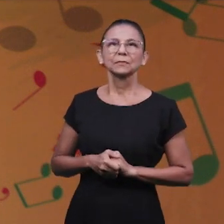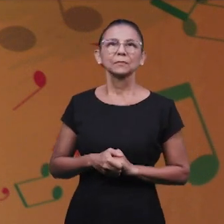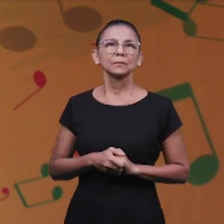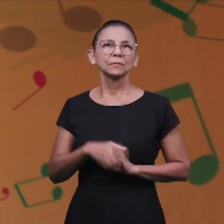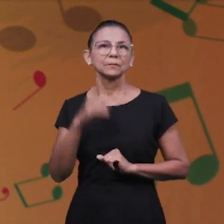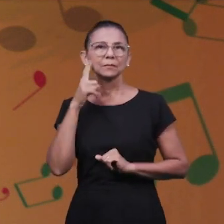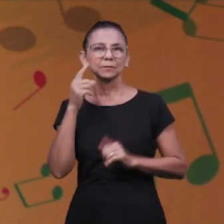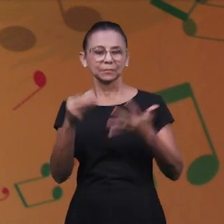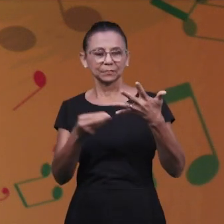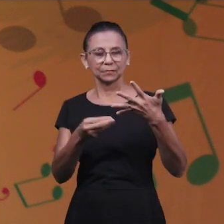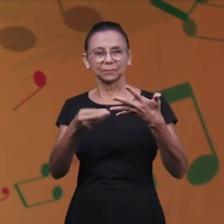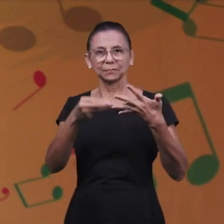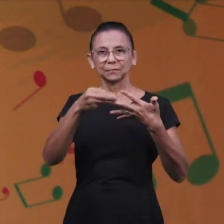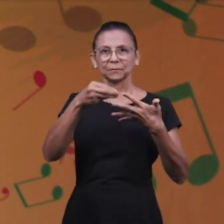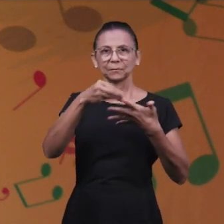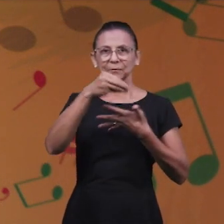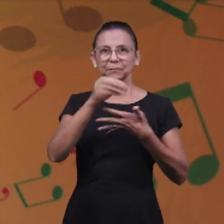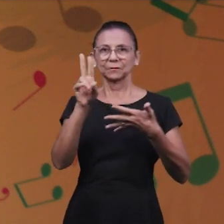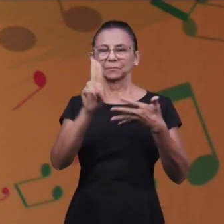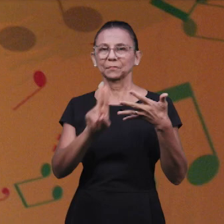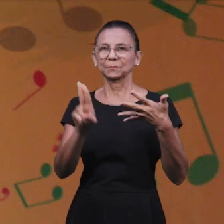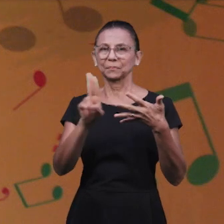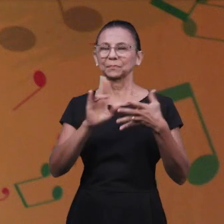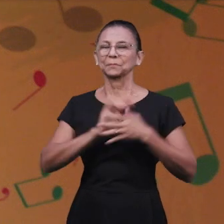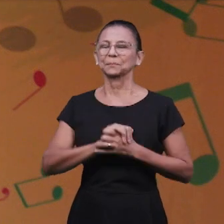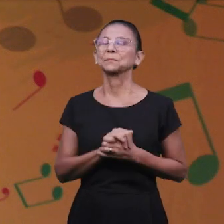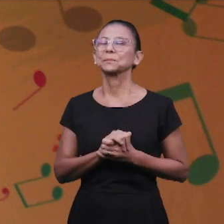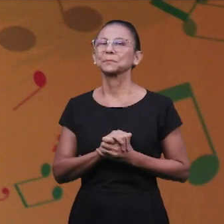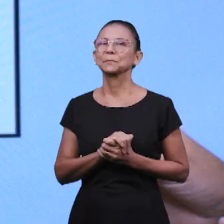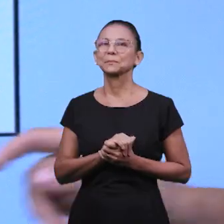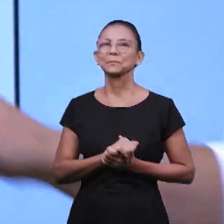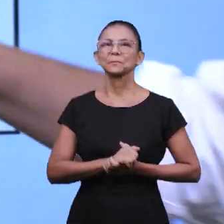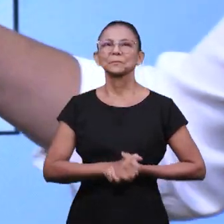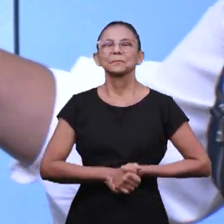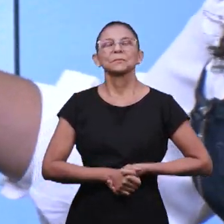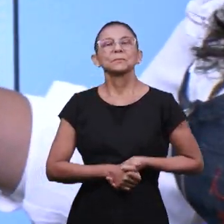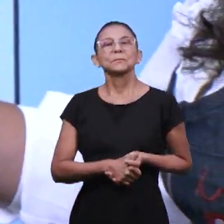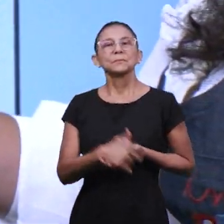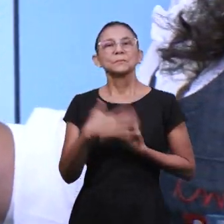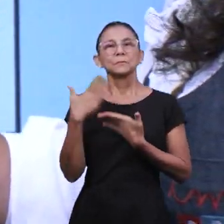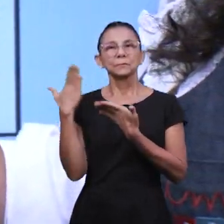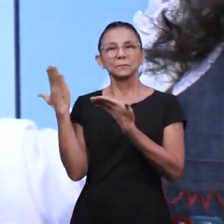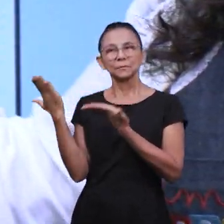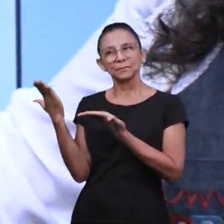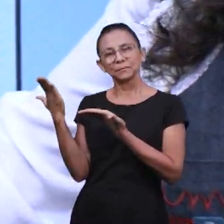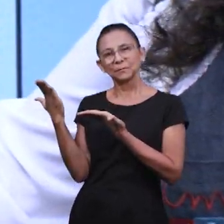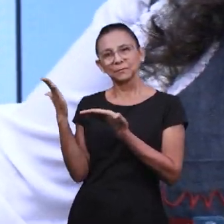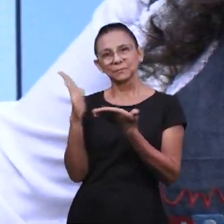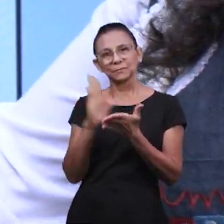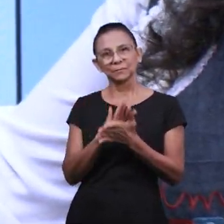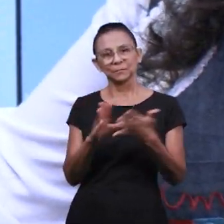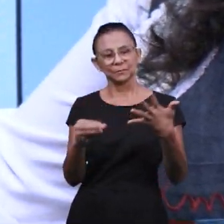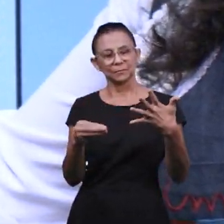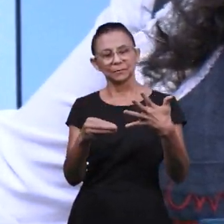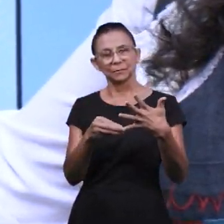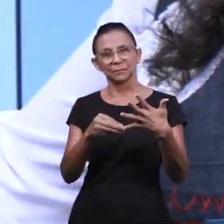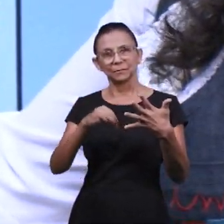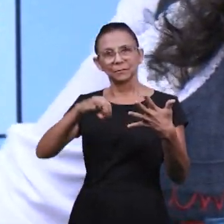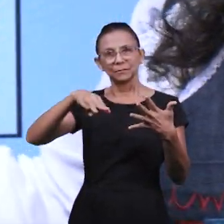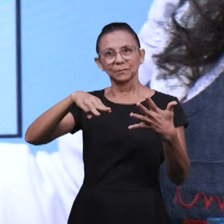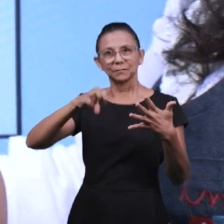conhecer as notas que vamos usar nesta introdução. Nós vamos usar a nota